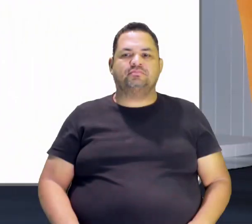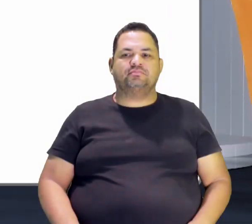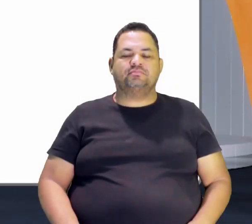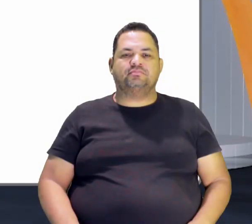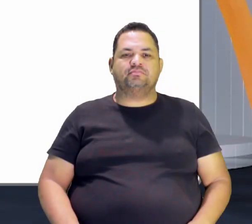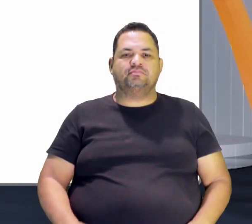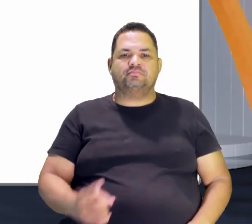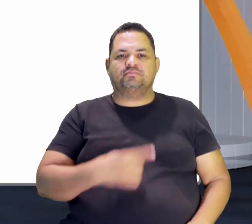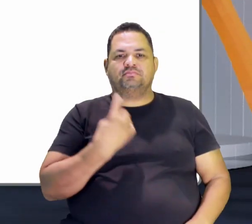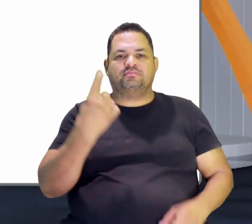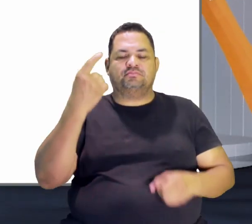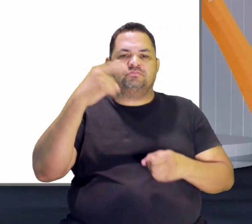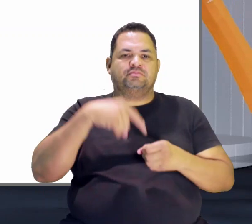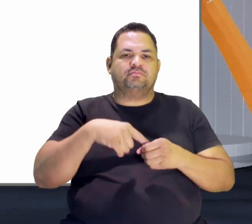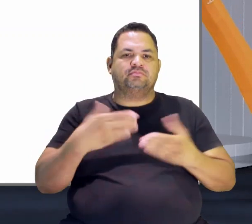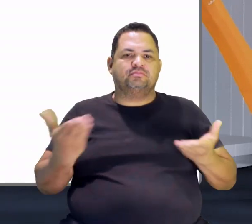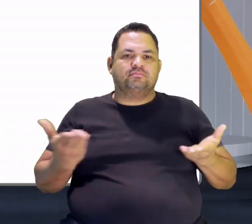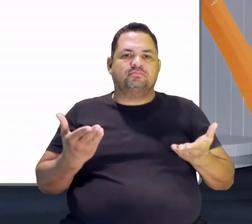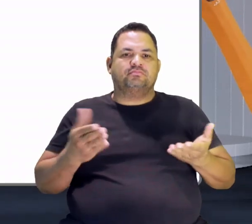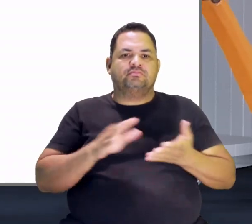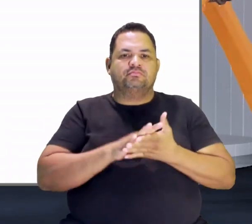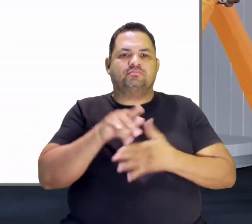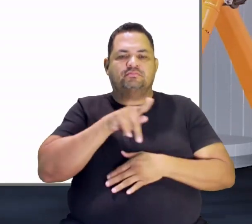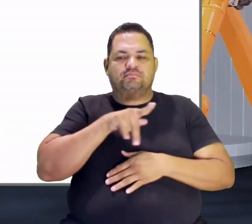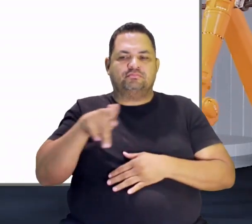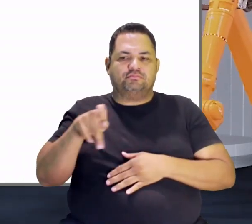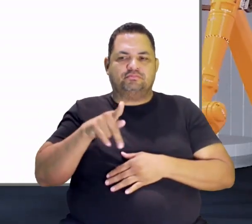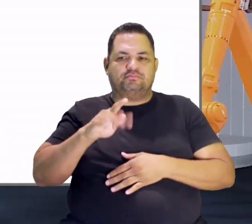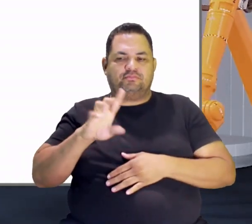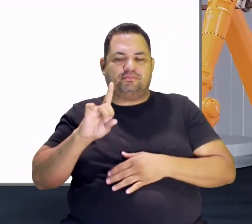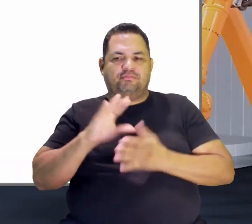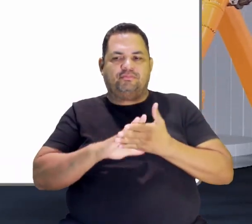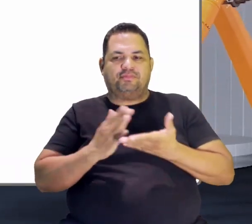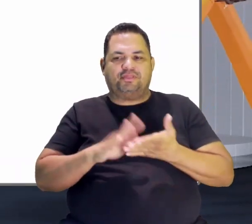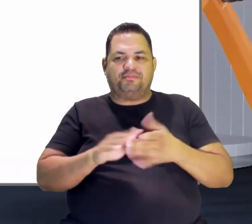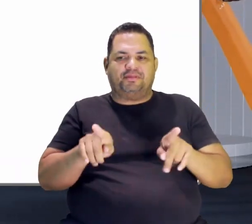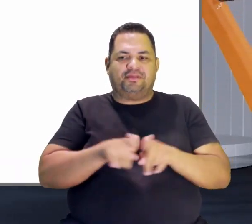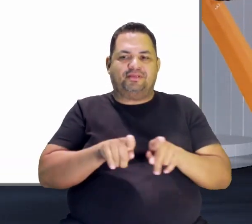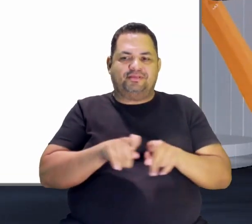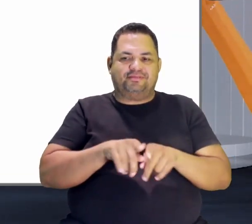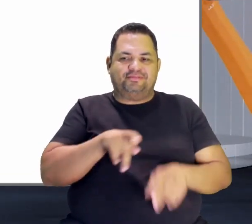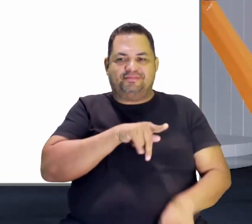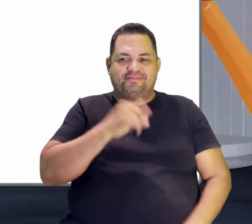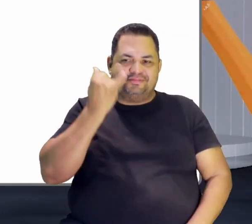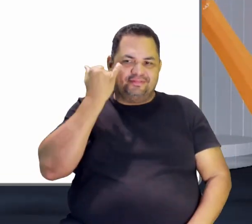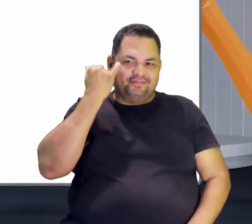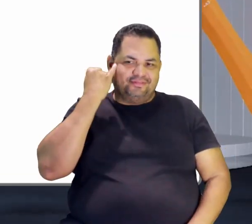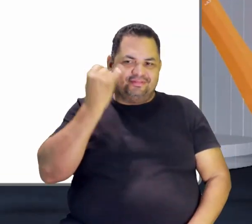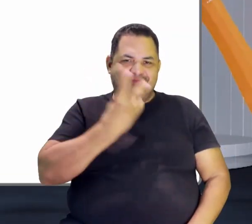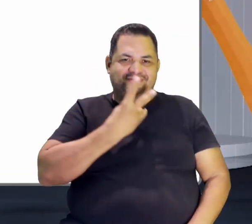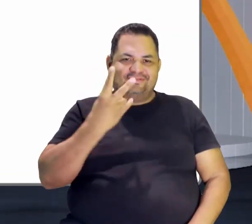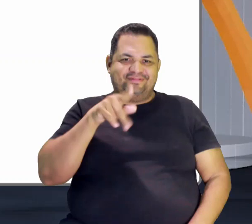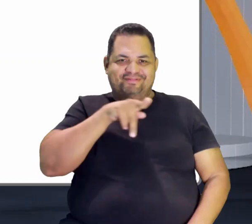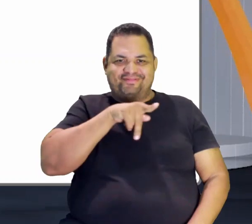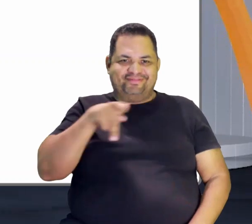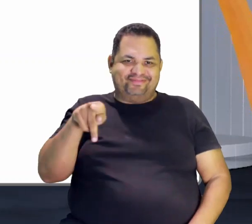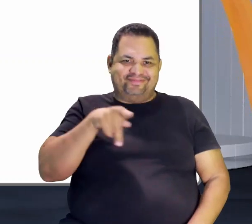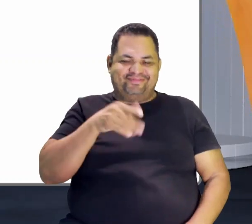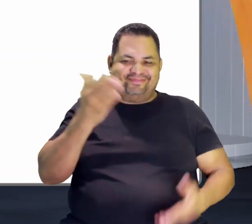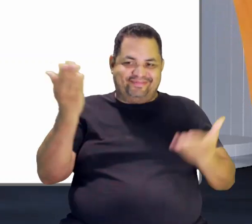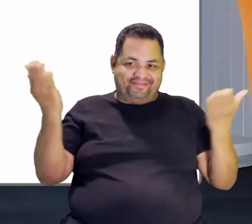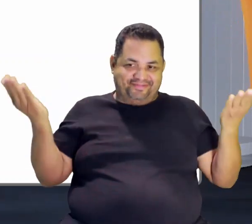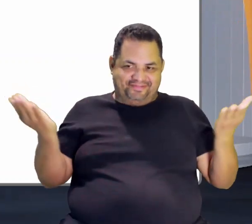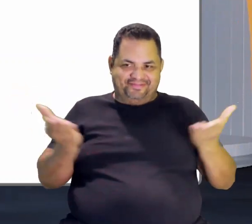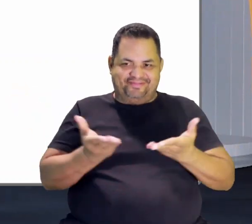Aí, ó, estamos de volta, né? Professor Décio e o grande professor Samuel aí, né? Dois grandes professores hoje